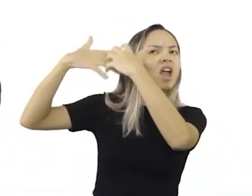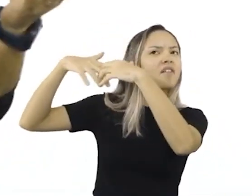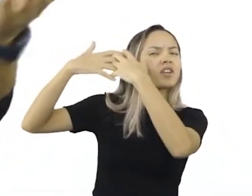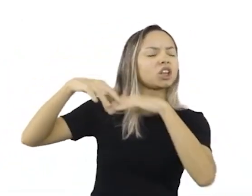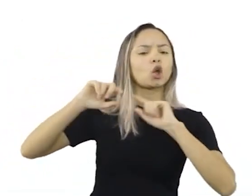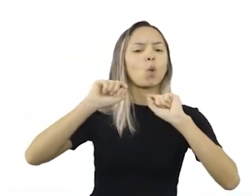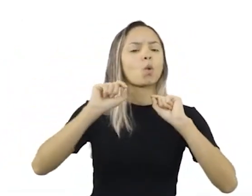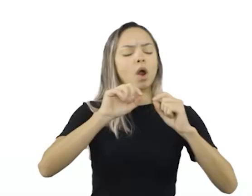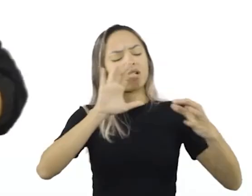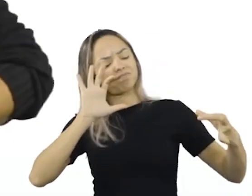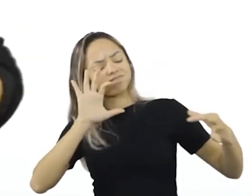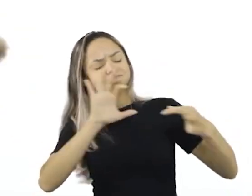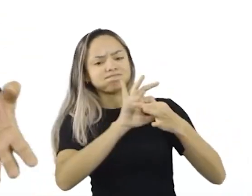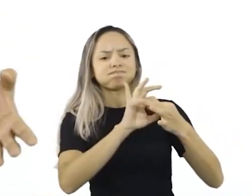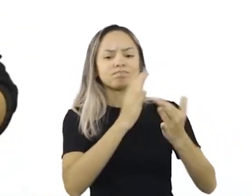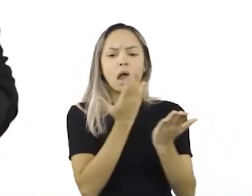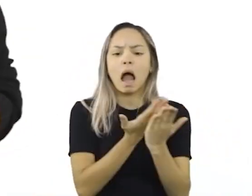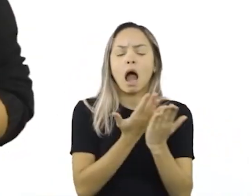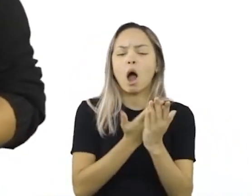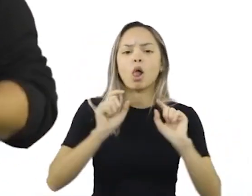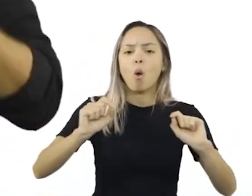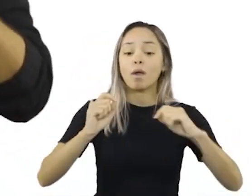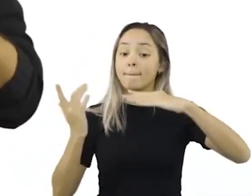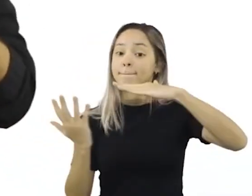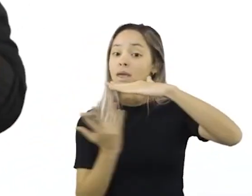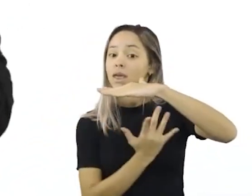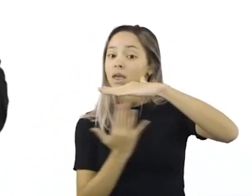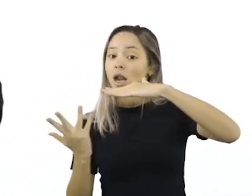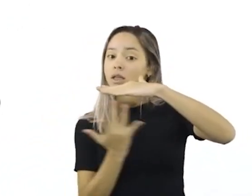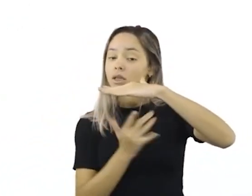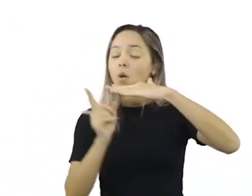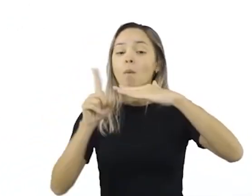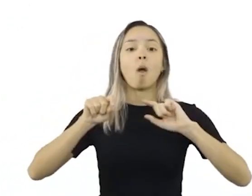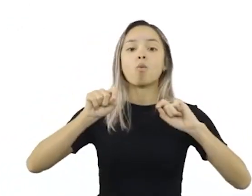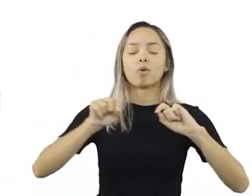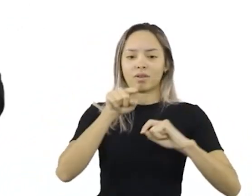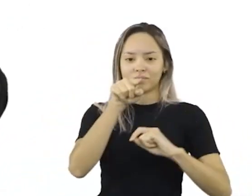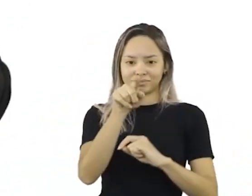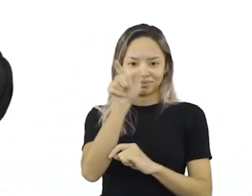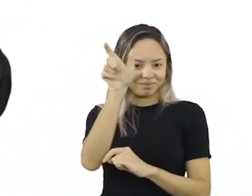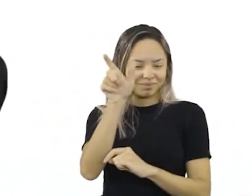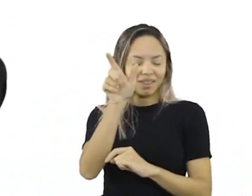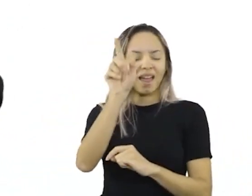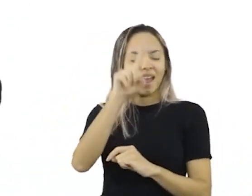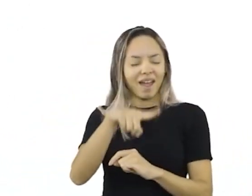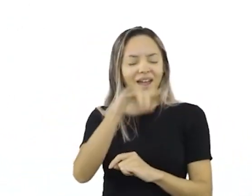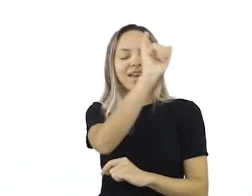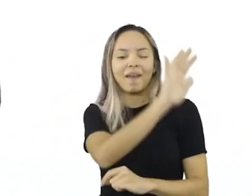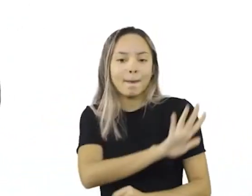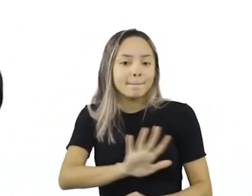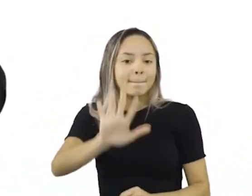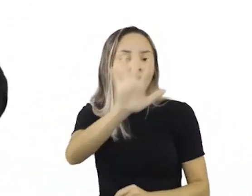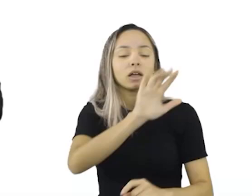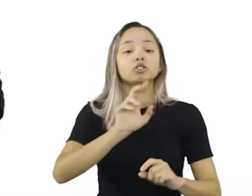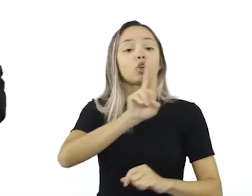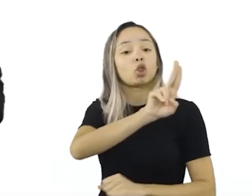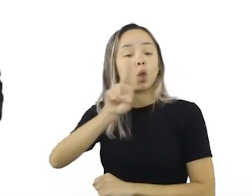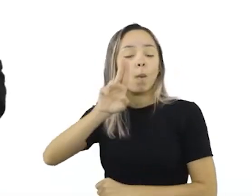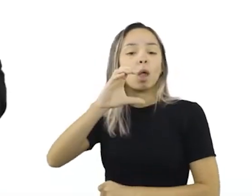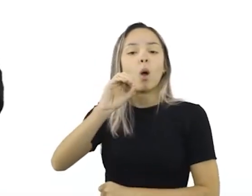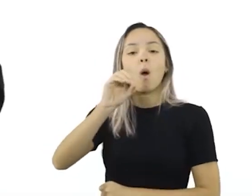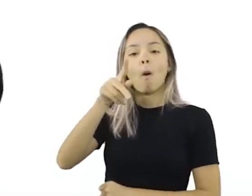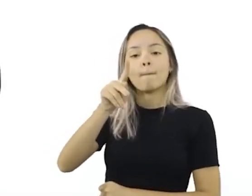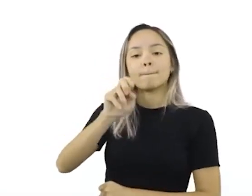imagem traz com a temática da nossa aula? Migrações. Essa é uma famosa tela, um famoso quadro aí chamado